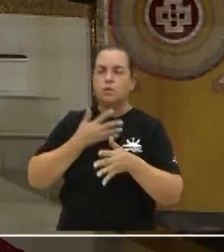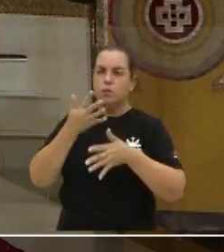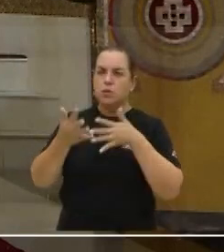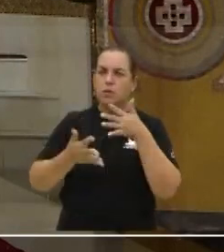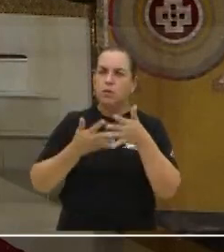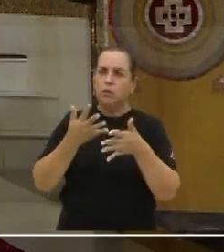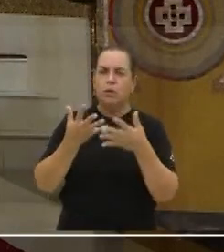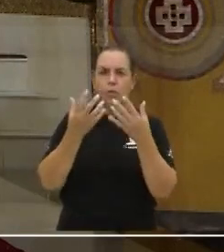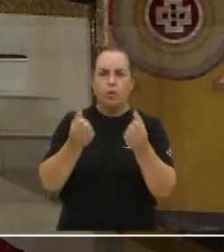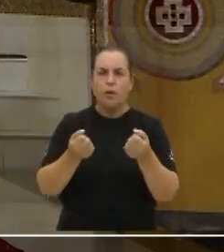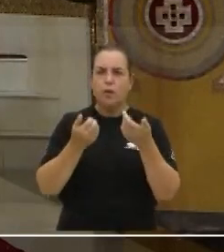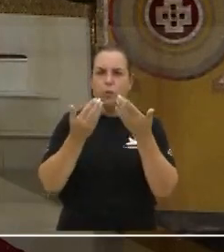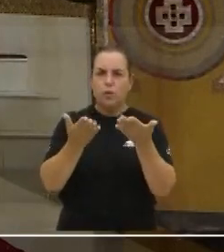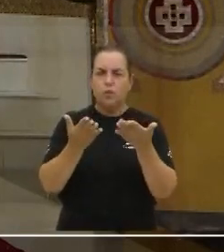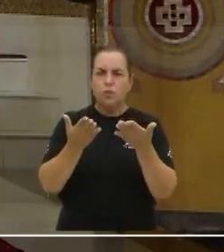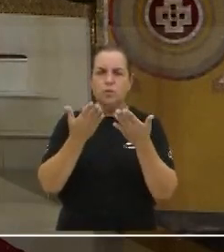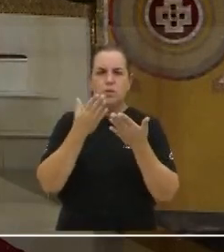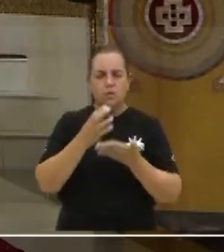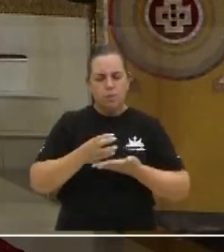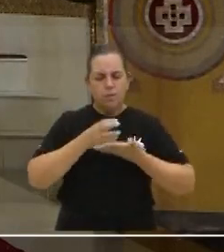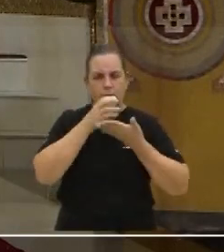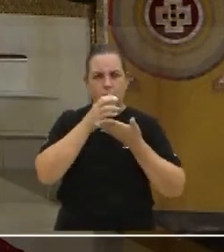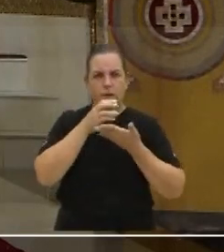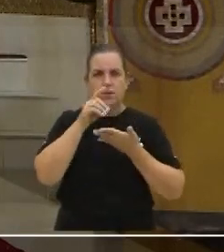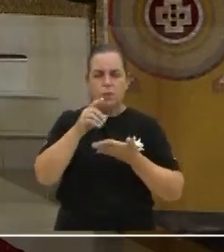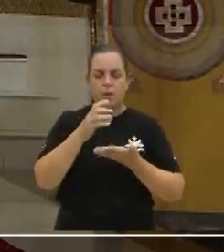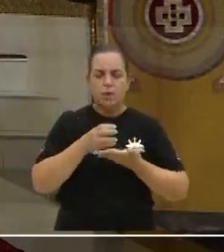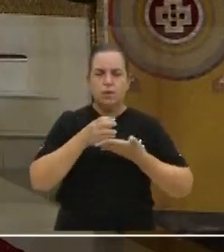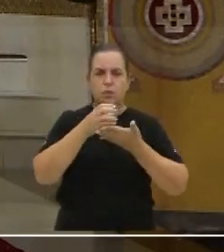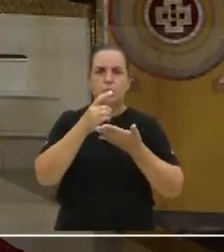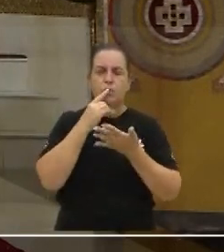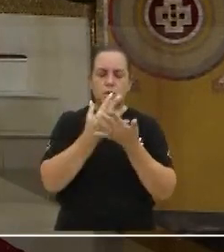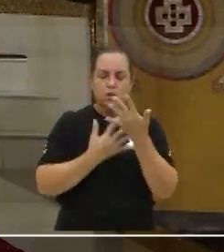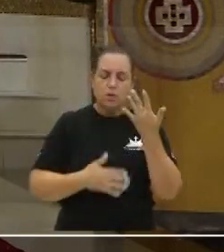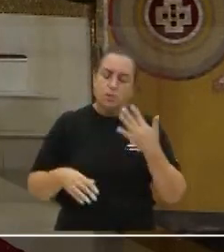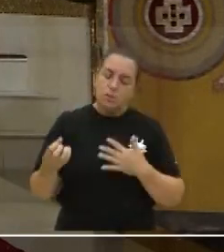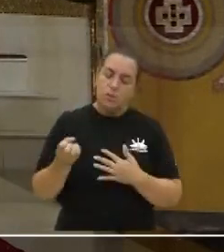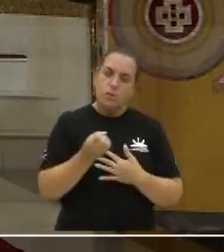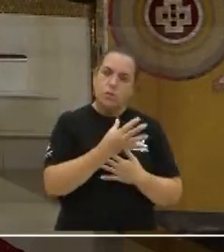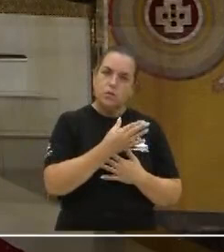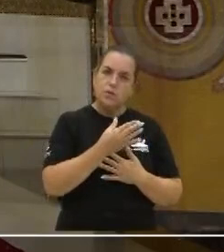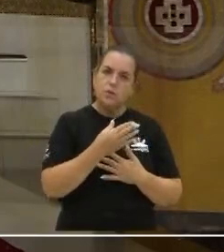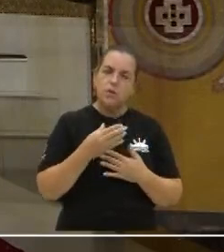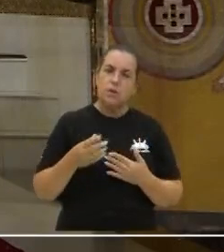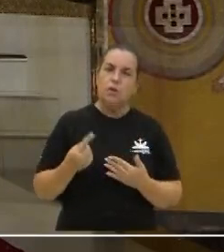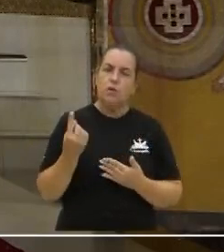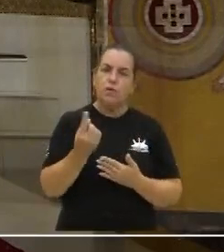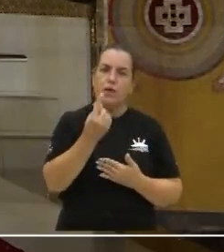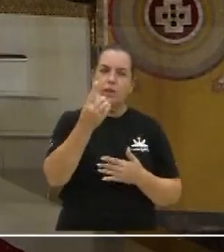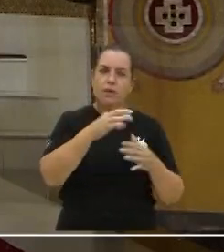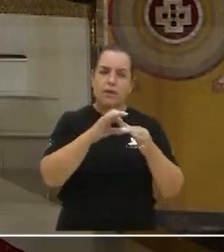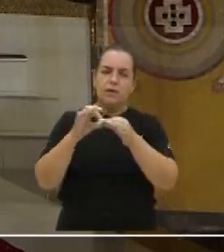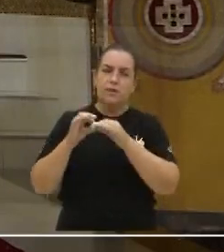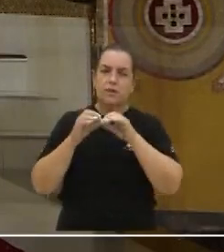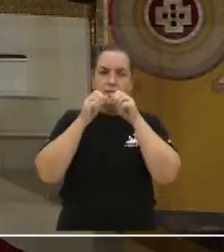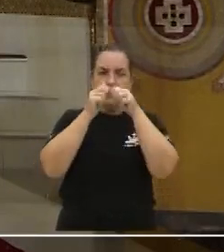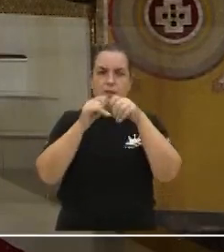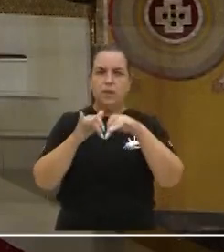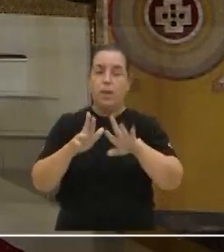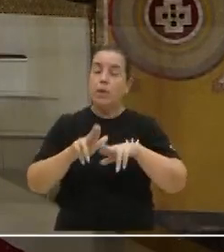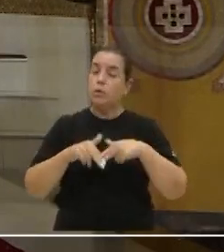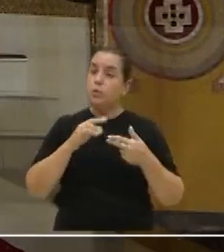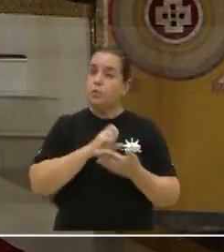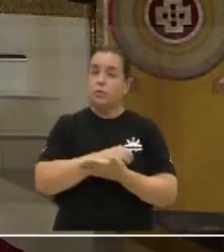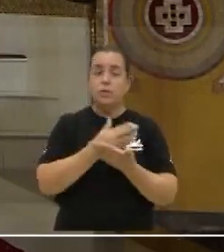dizendo: Tomai todos e bebei. Este é o cálice do meu sangue, o sangue da nova e eterna aliança, que